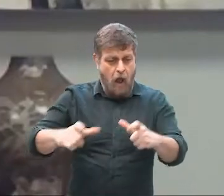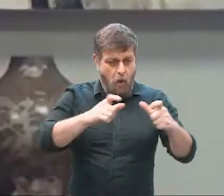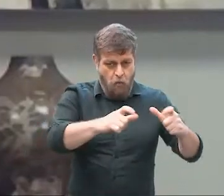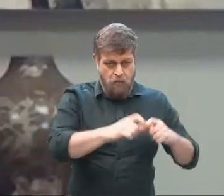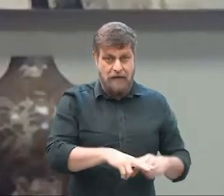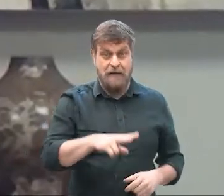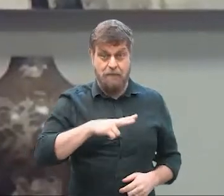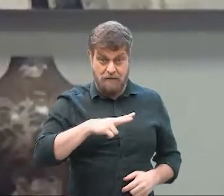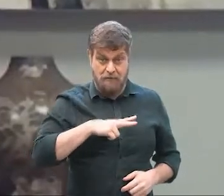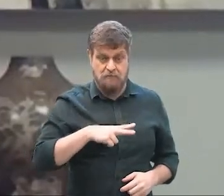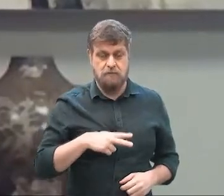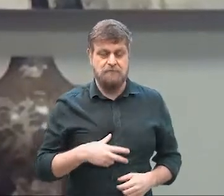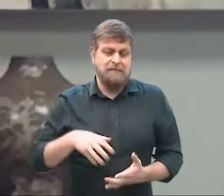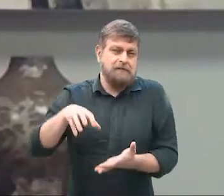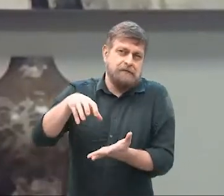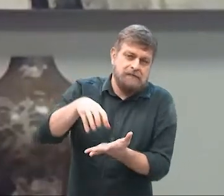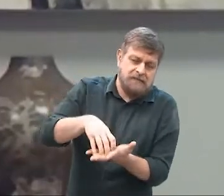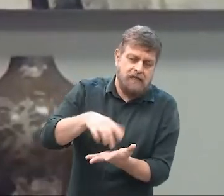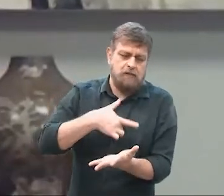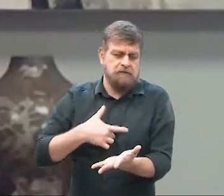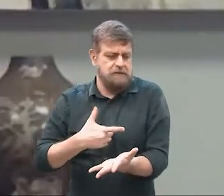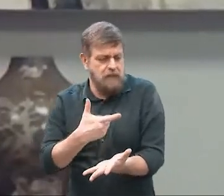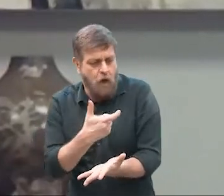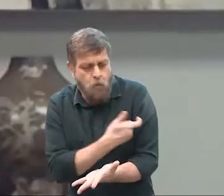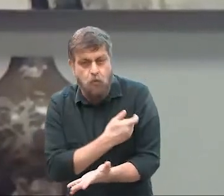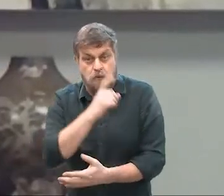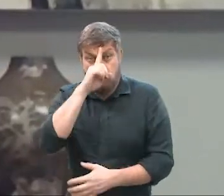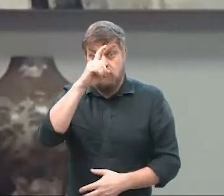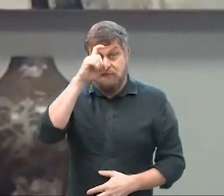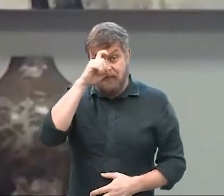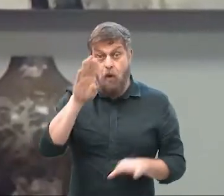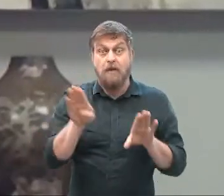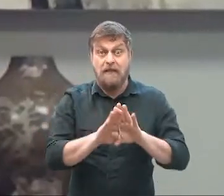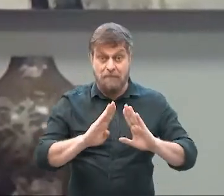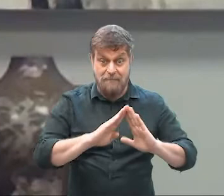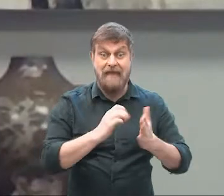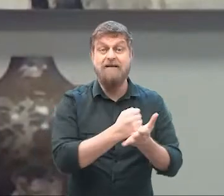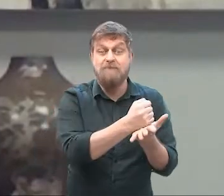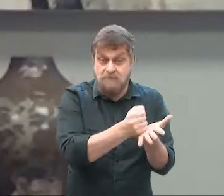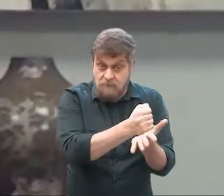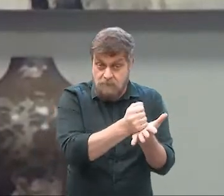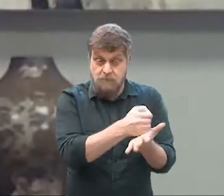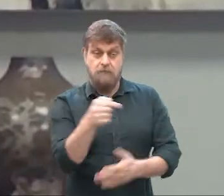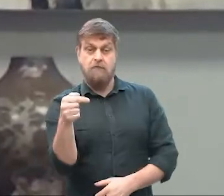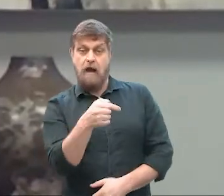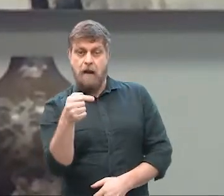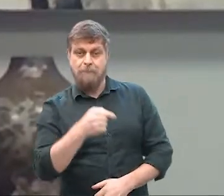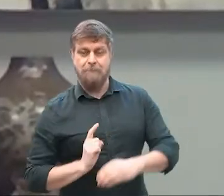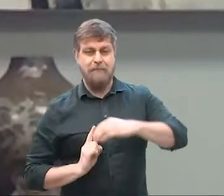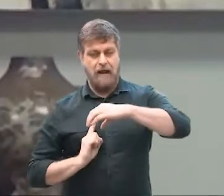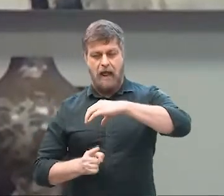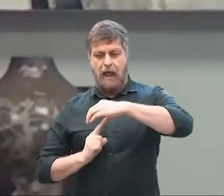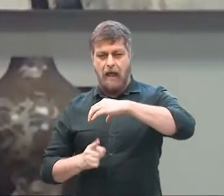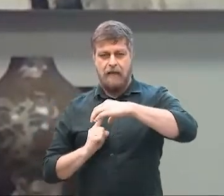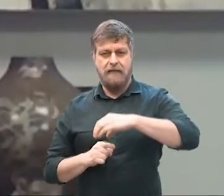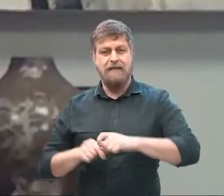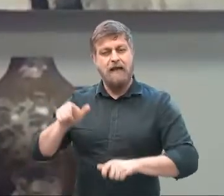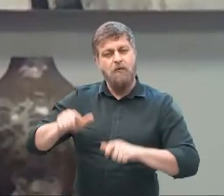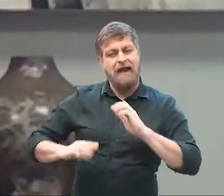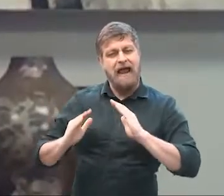saúde, centro de saúde, hospitais, como também farmácias, clínicas de